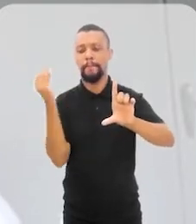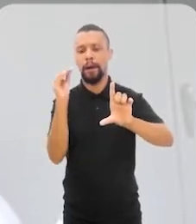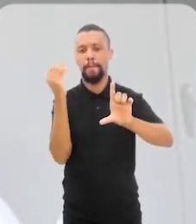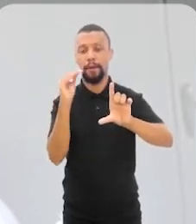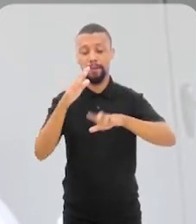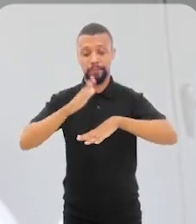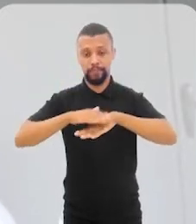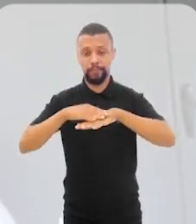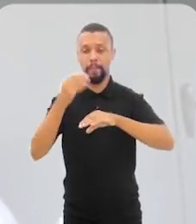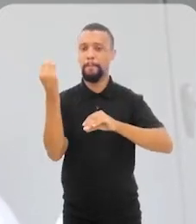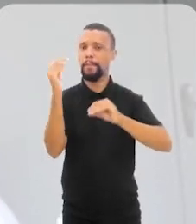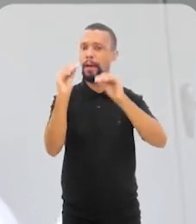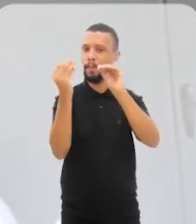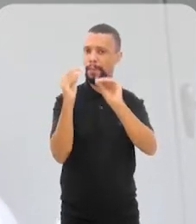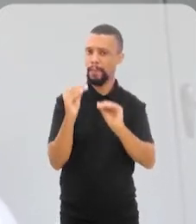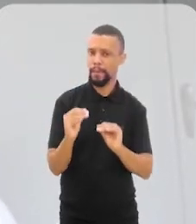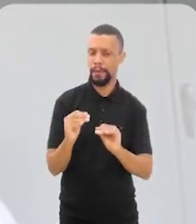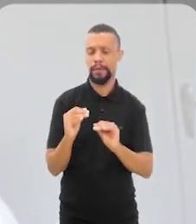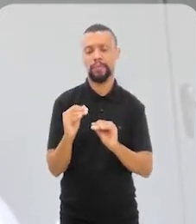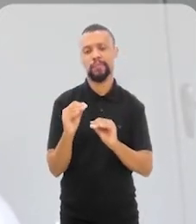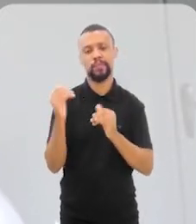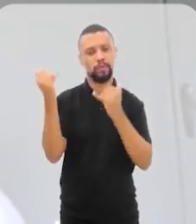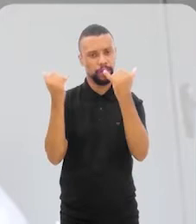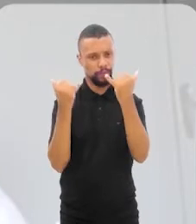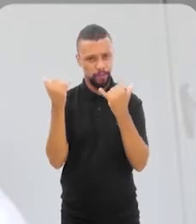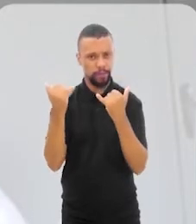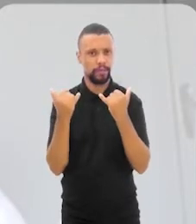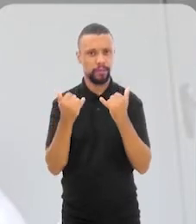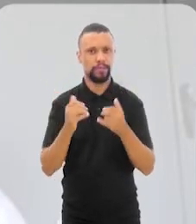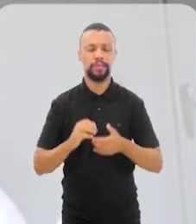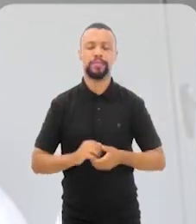os seus dados, alimentar a plataforma com os dados.